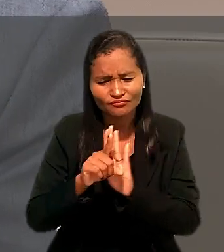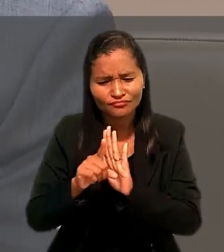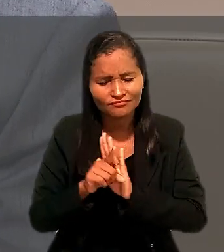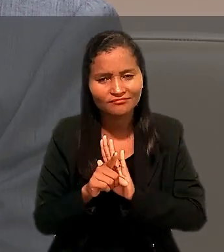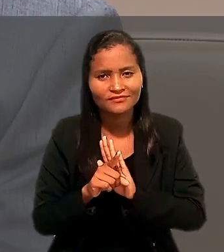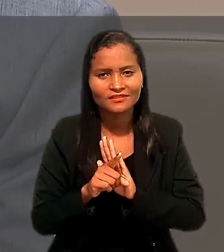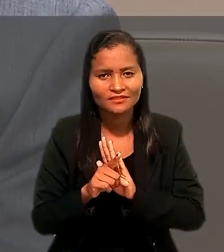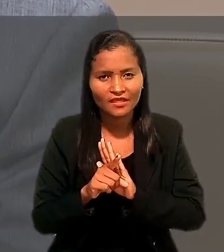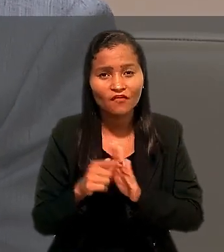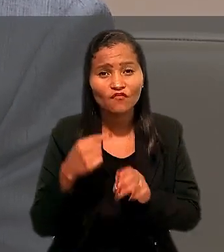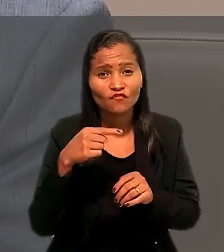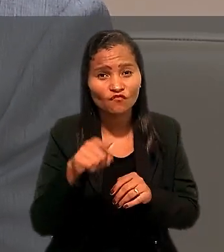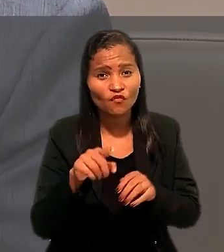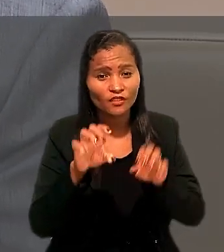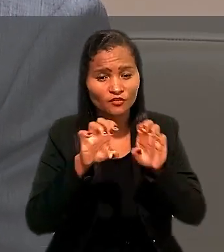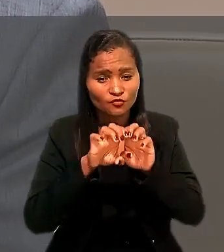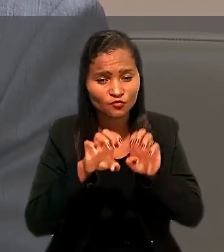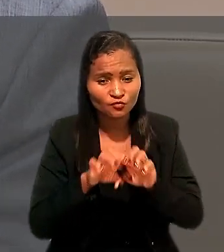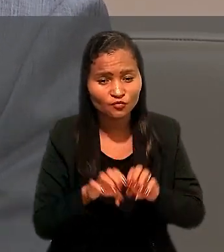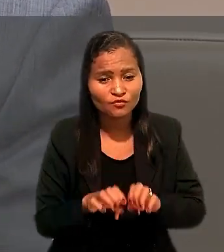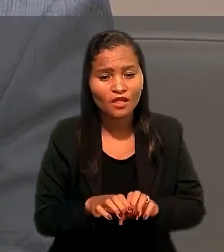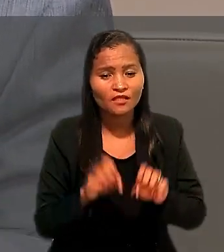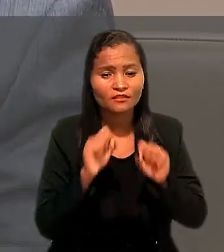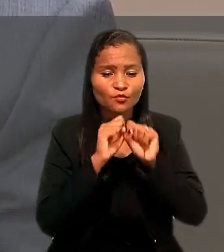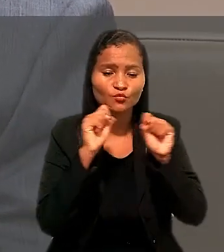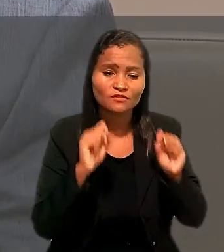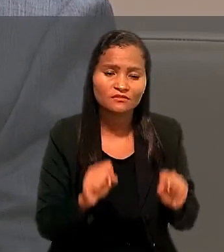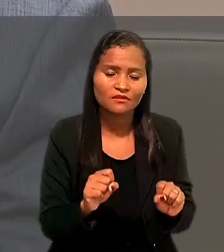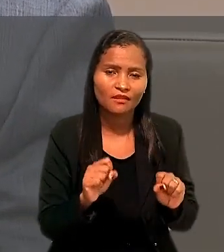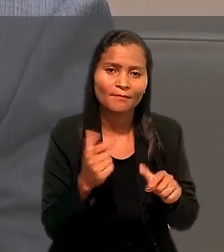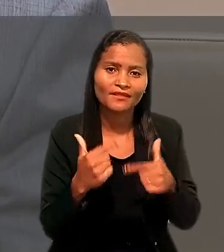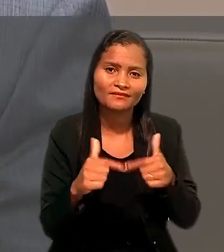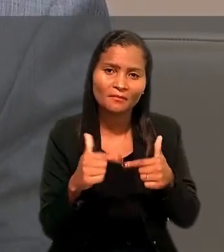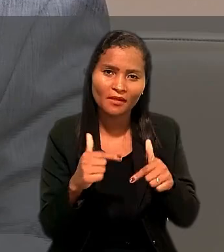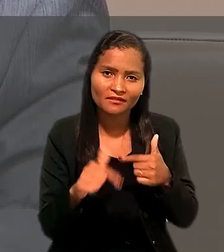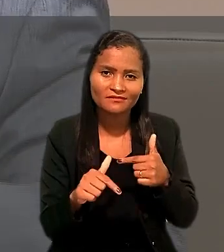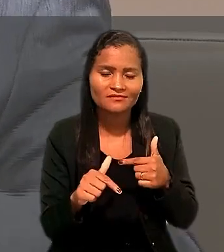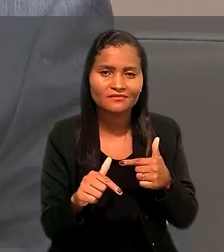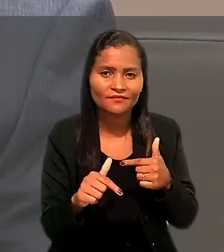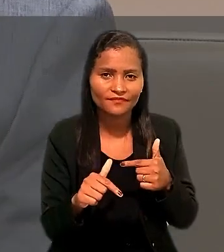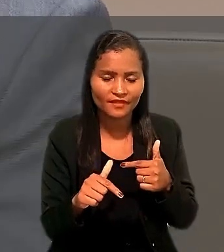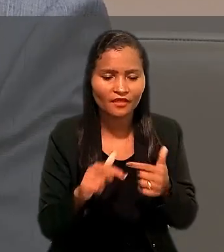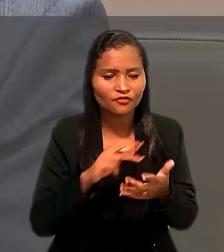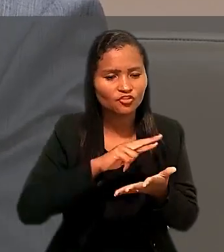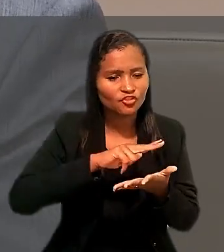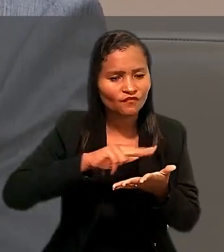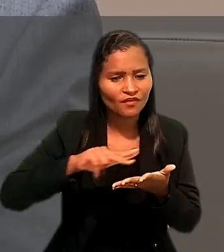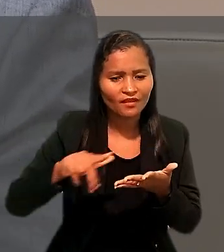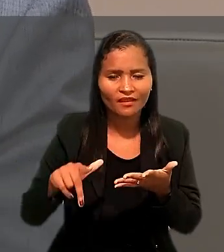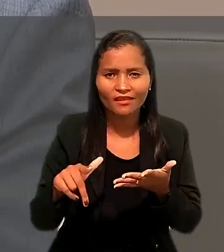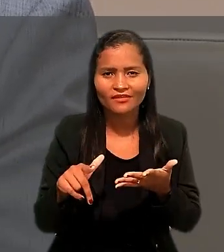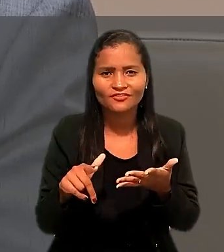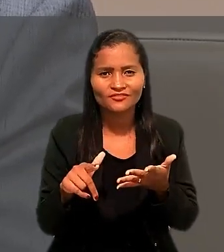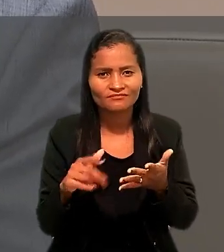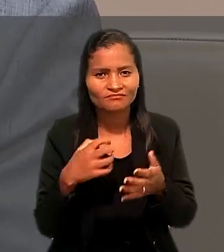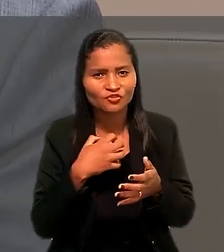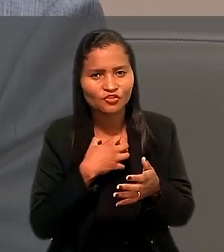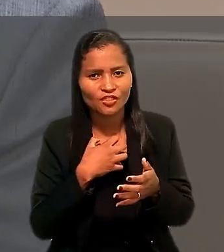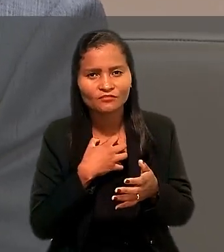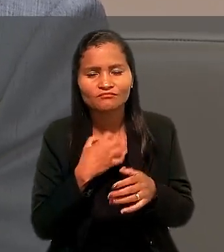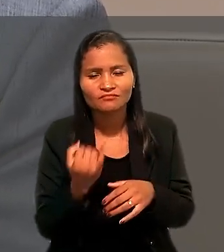leis. Foi estruturado um verdadeiro sistema trabalhista, com várias facetas de